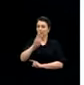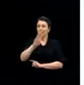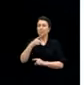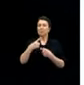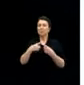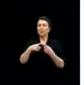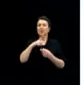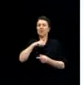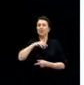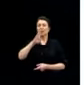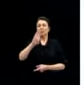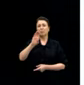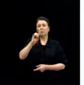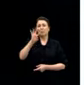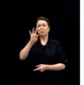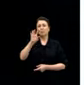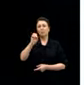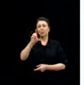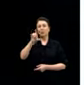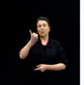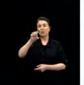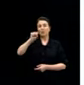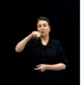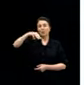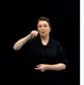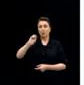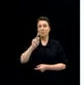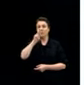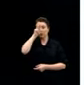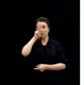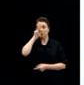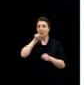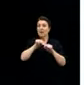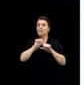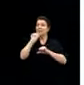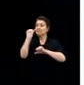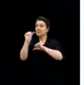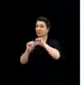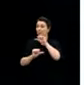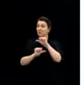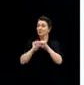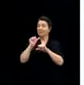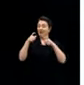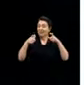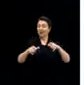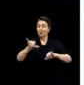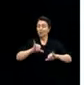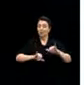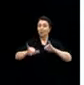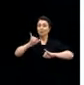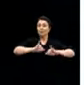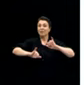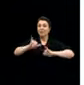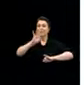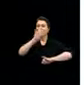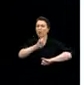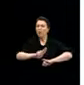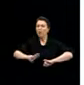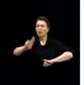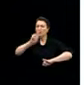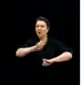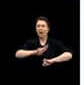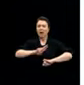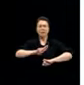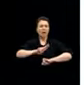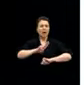né? No entanto, essa toxina modificada em laboratório está sendo usada cada vez mais